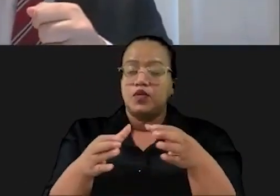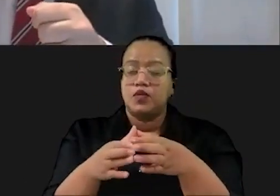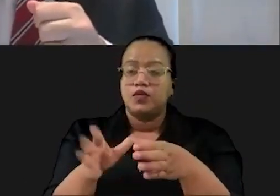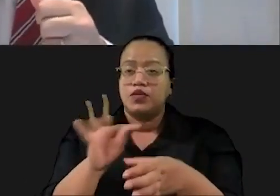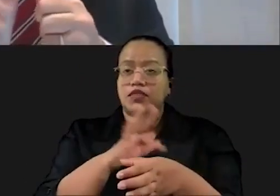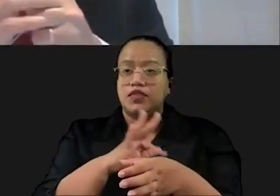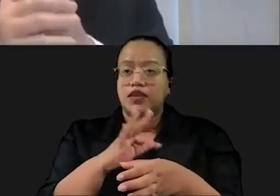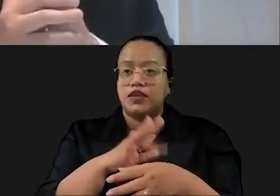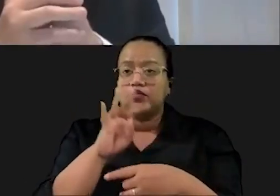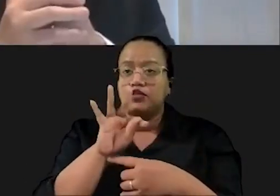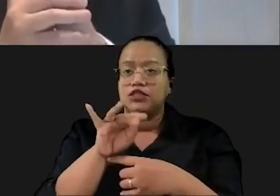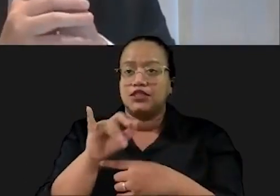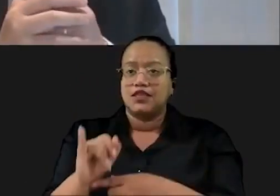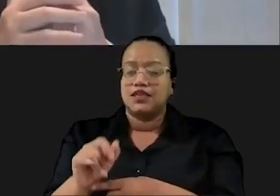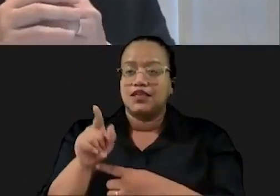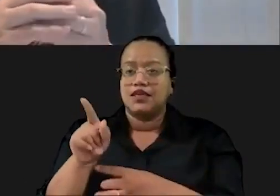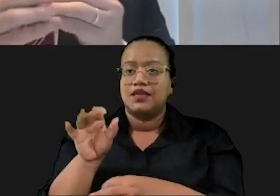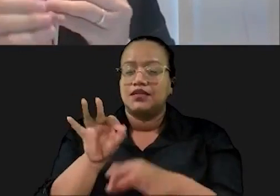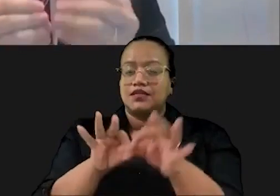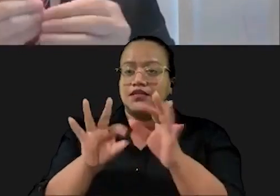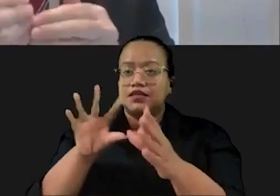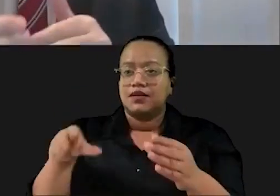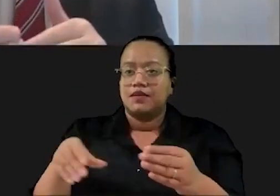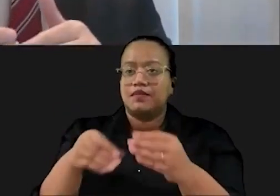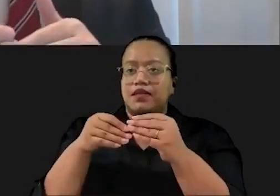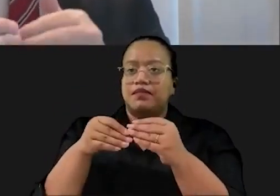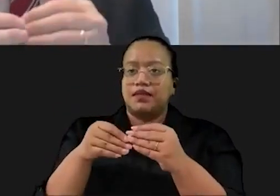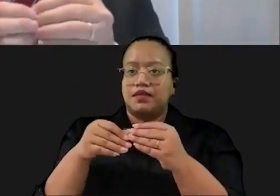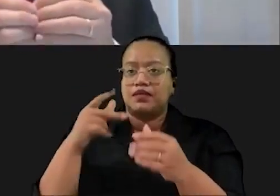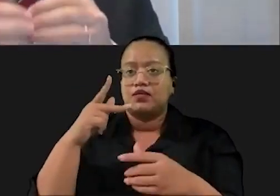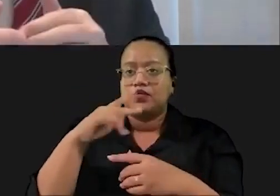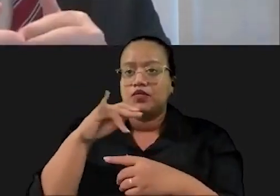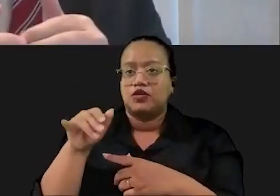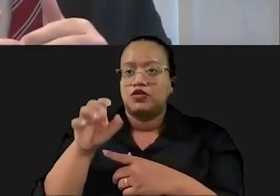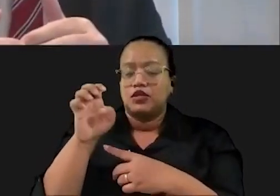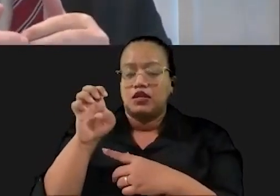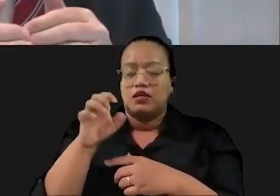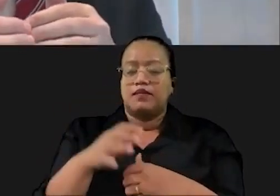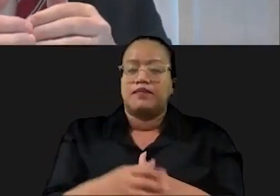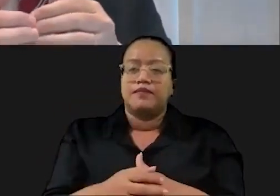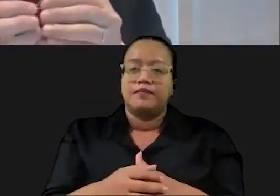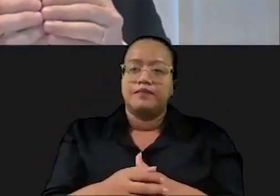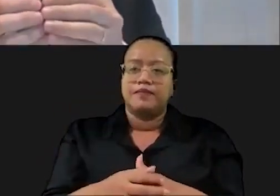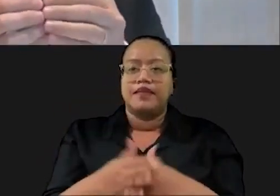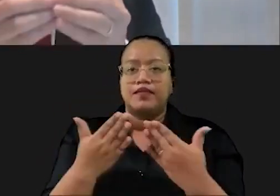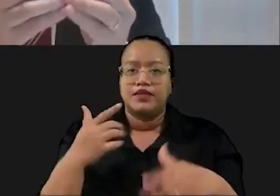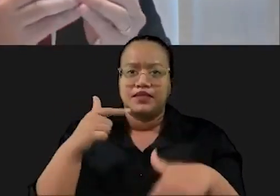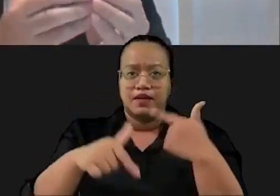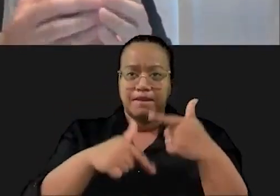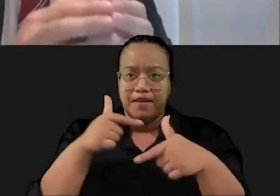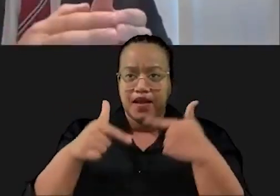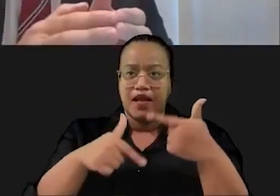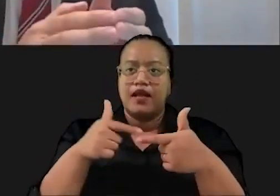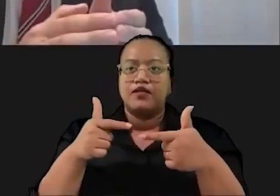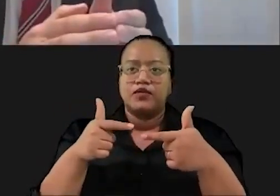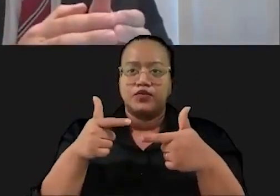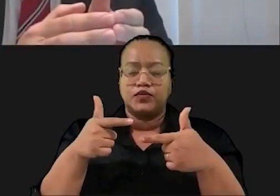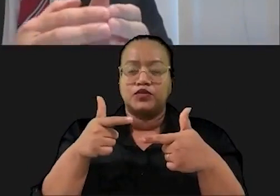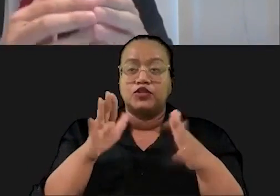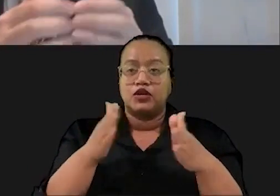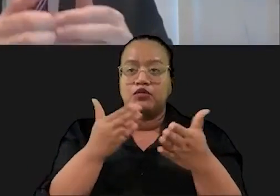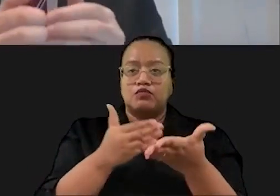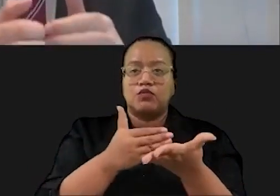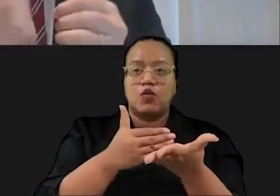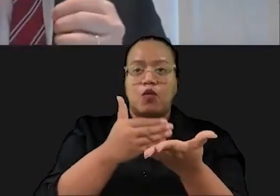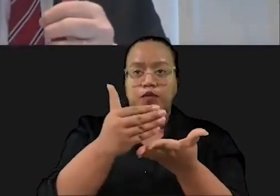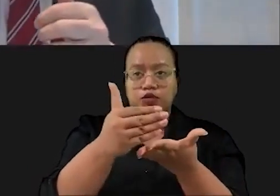no PJE. Esse trabalho ainda está em andamento, já foi feito uma parte relevante. Hoje, o GTT,